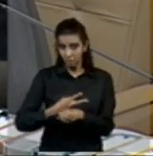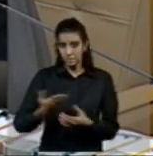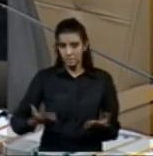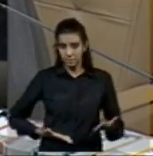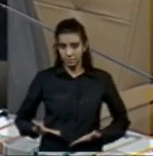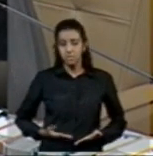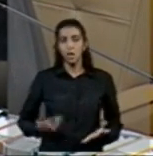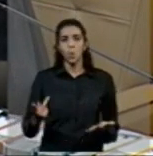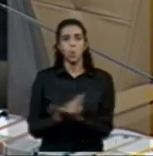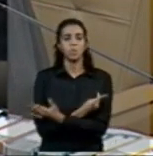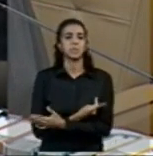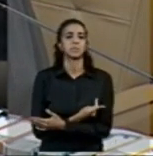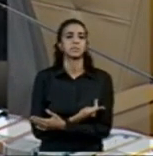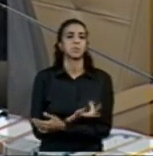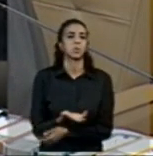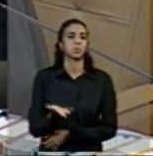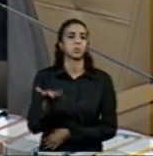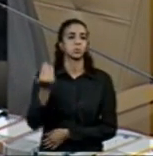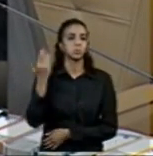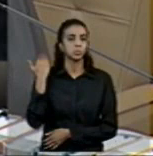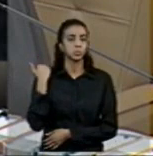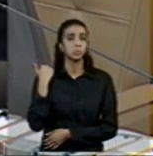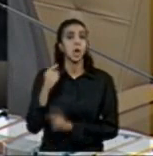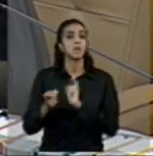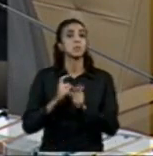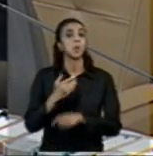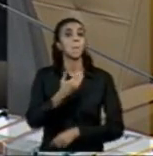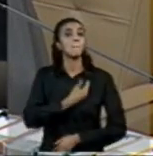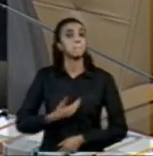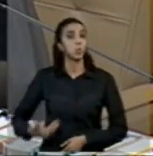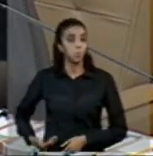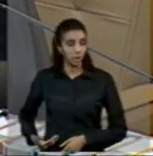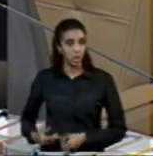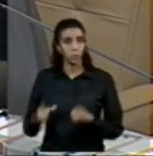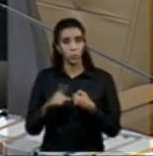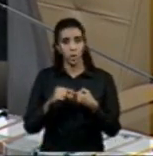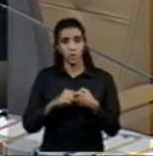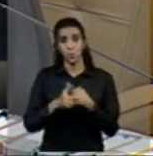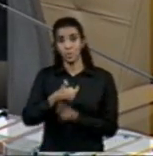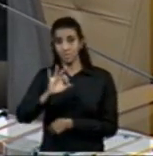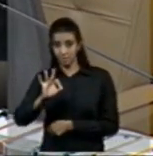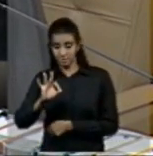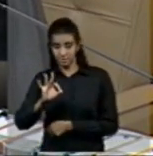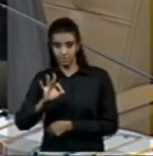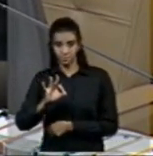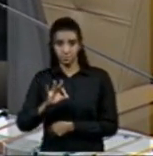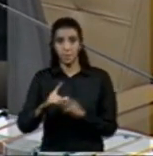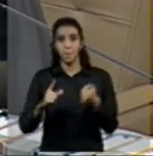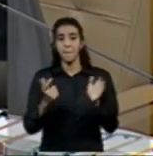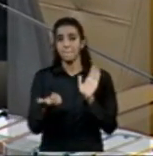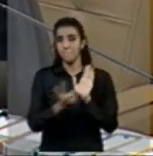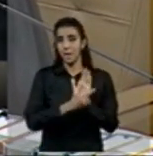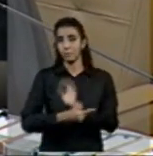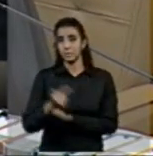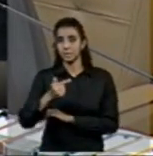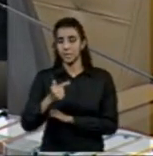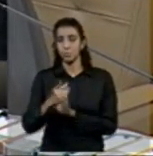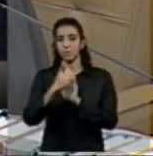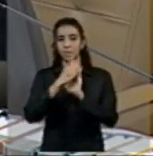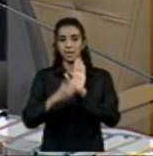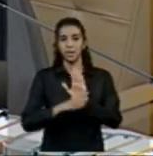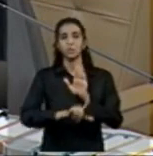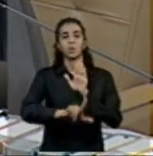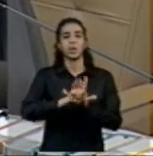serviços ocorreu na administração pública, por meio do artigo 10, parágrafo 7º do